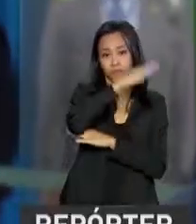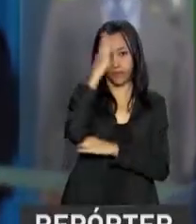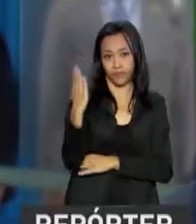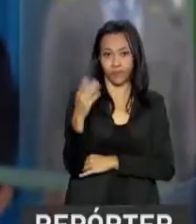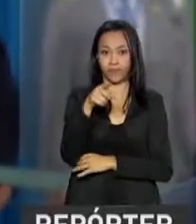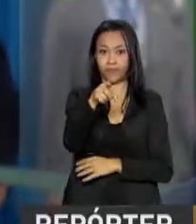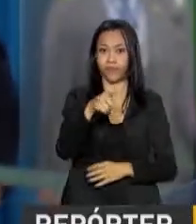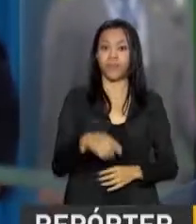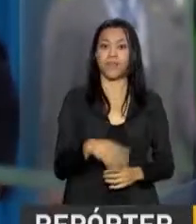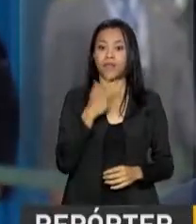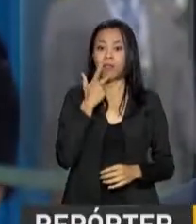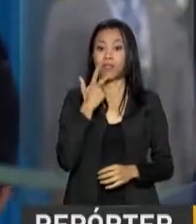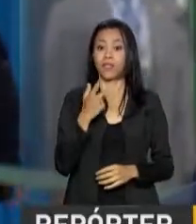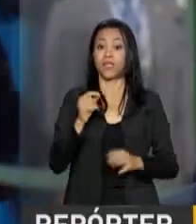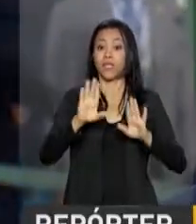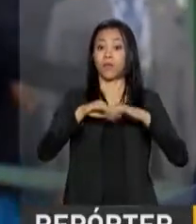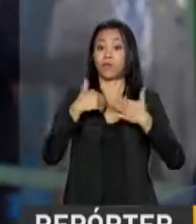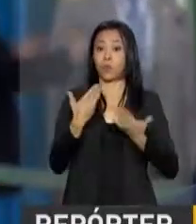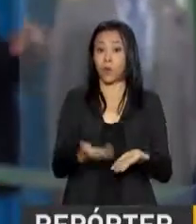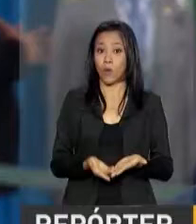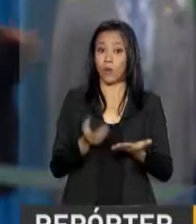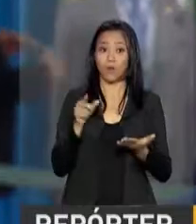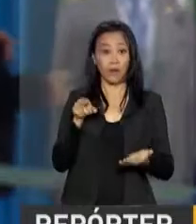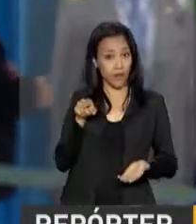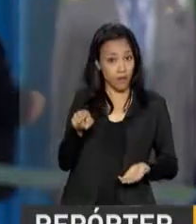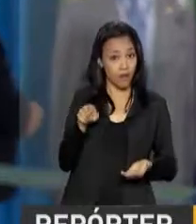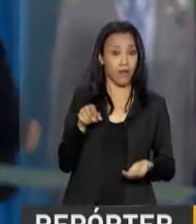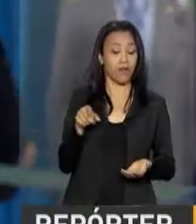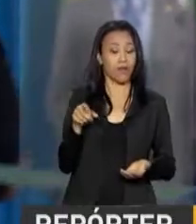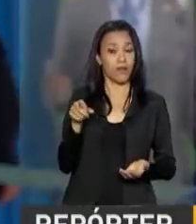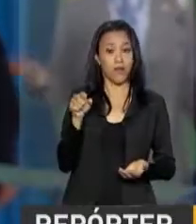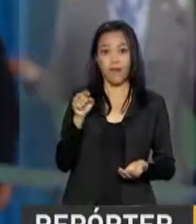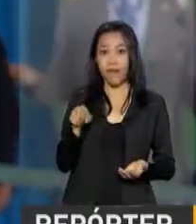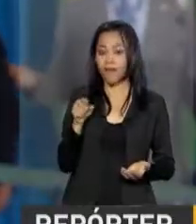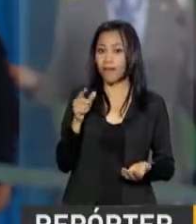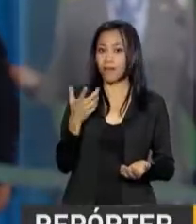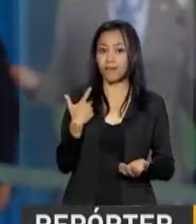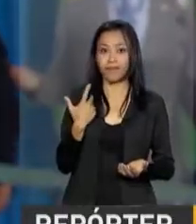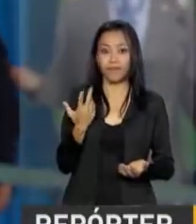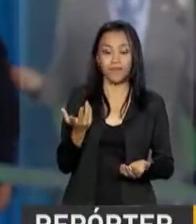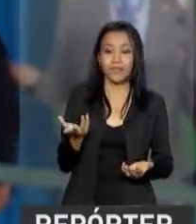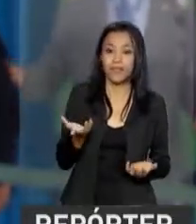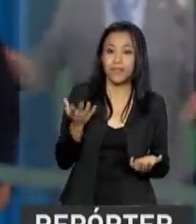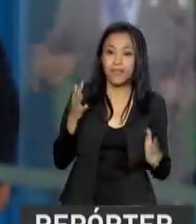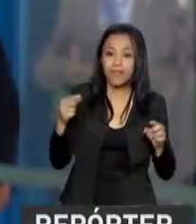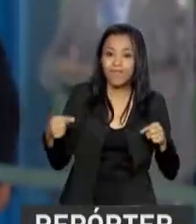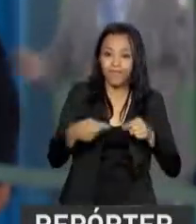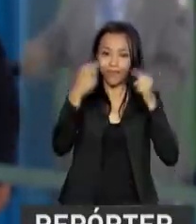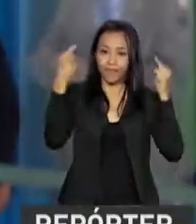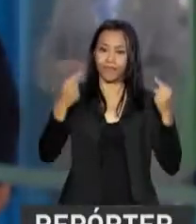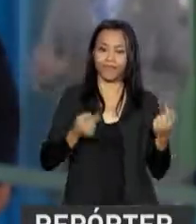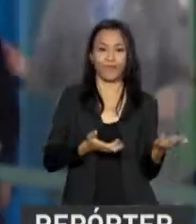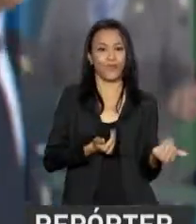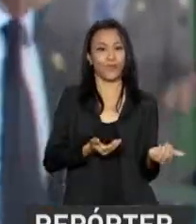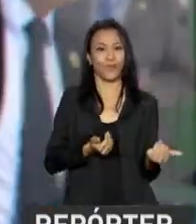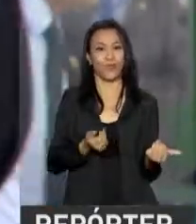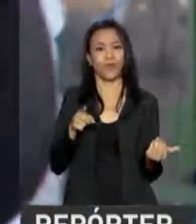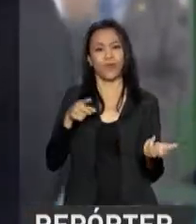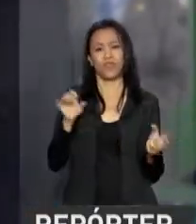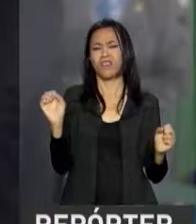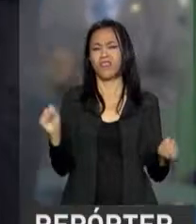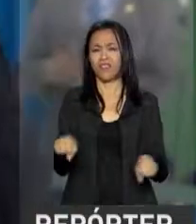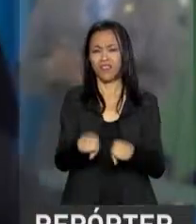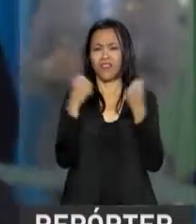escola é que como a gente costuma dizer lama escola que brilha o olhar dos nossos jovens não quebre esse ciclo da